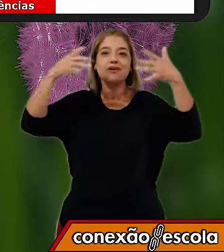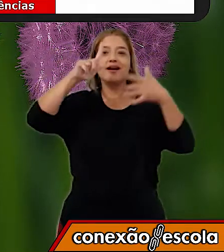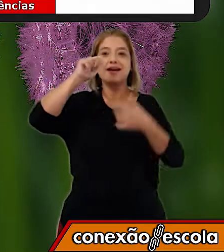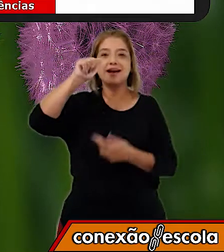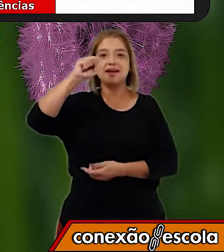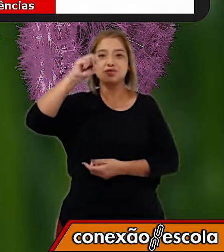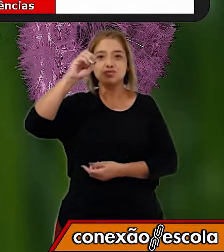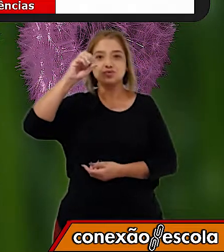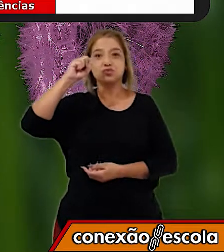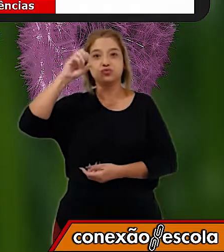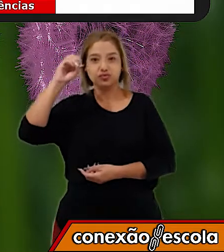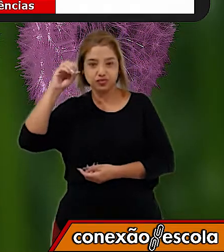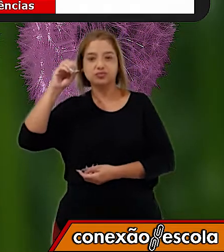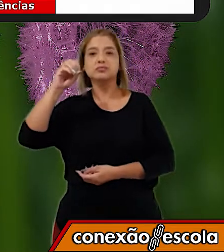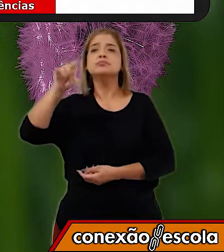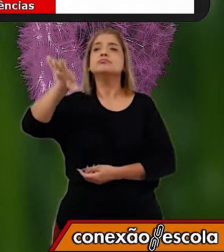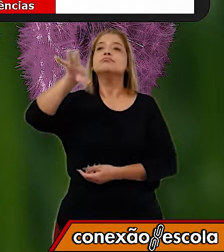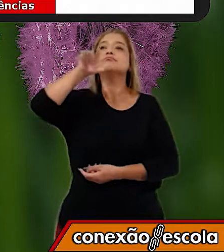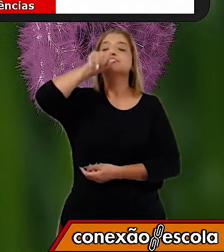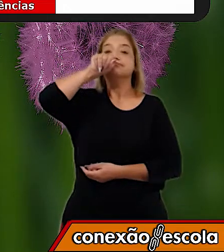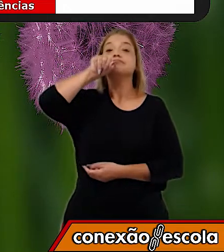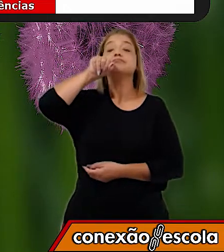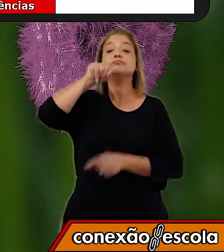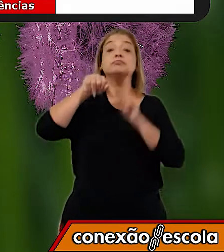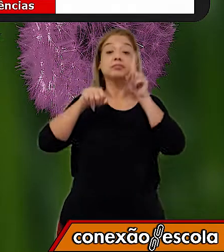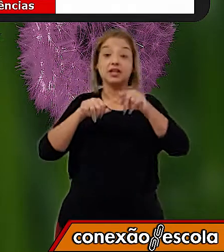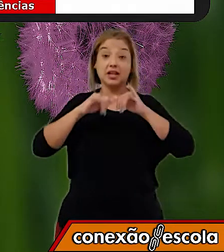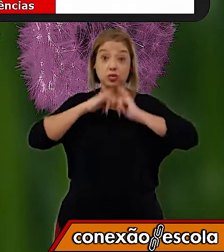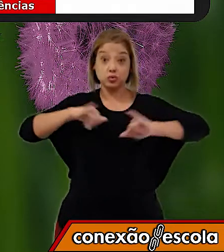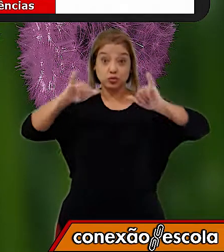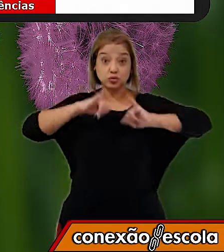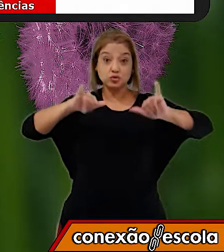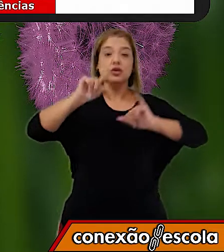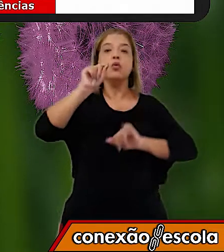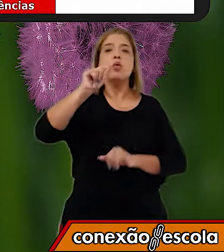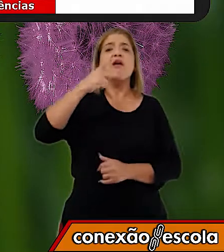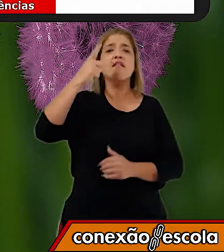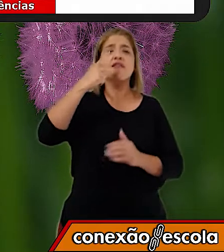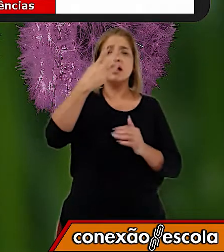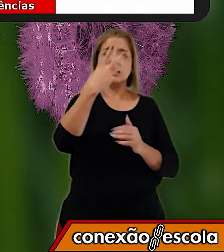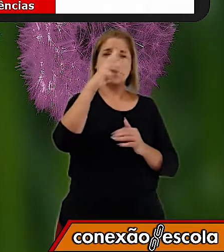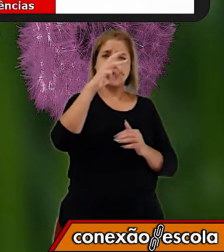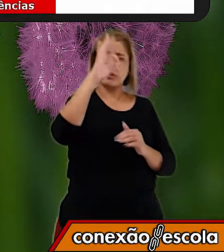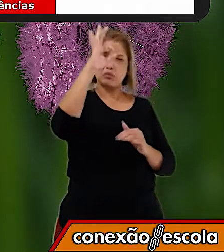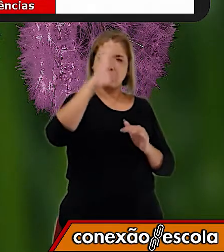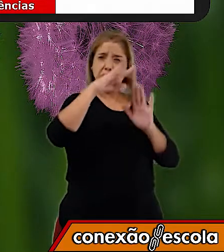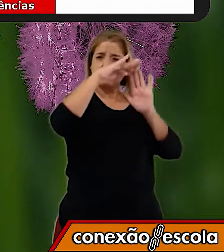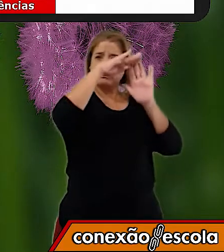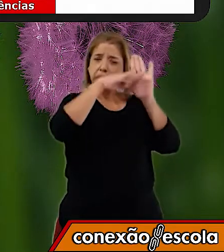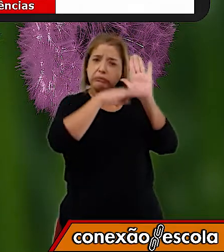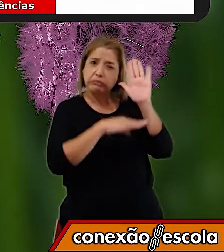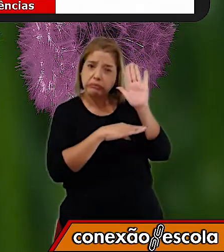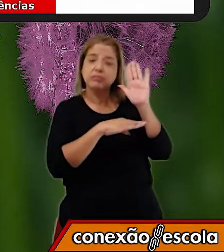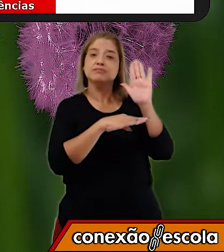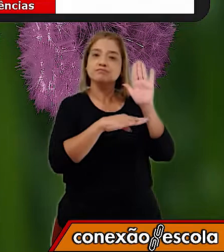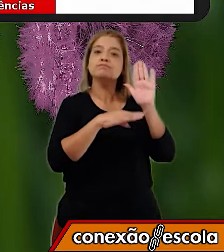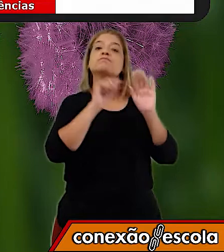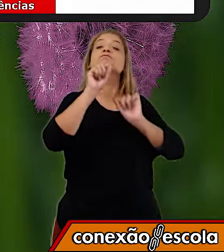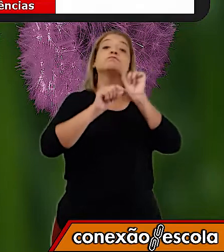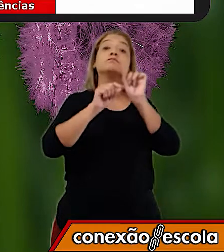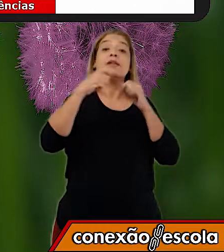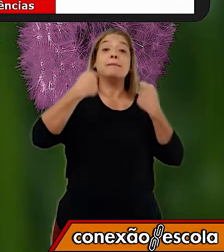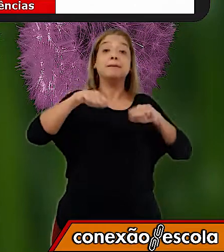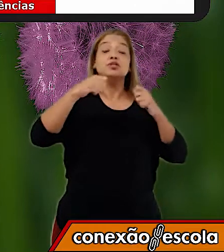gente respira. A notícia fala abaixo de 30%. O comum para respirarmos bem é ter